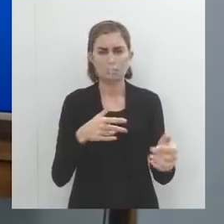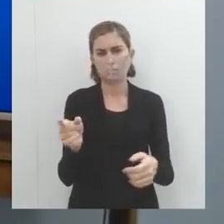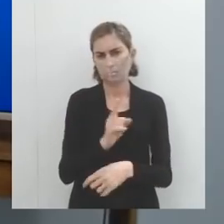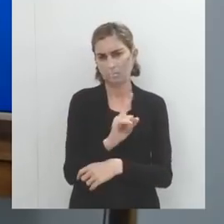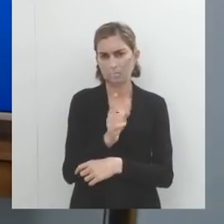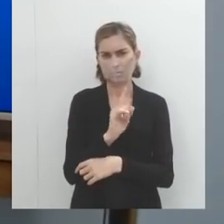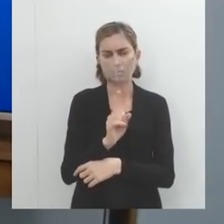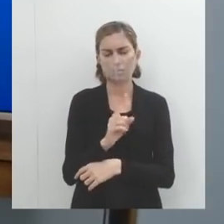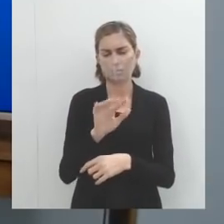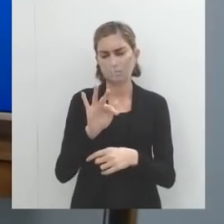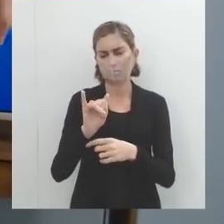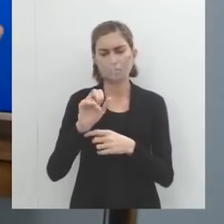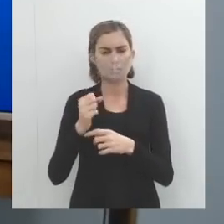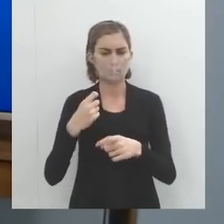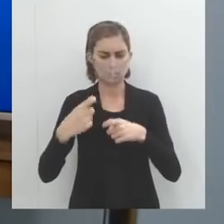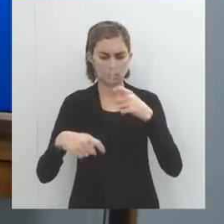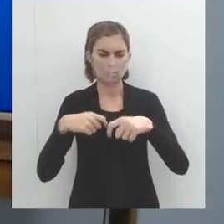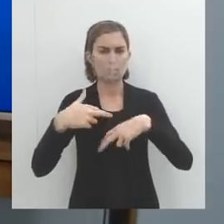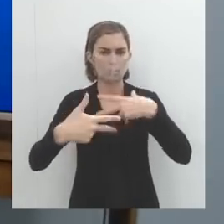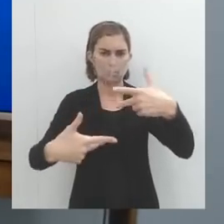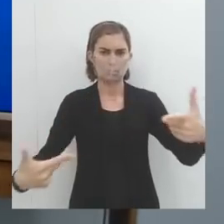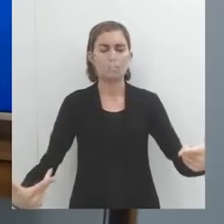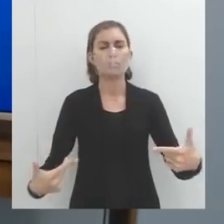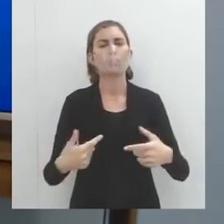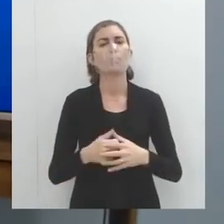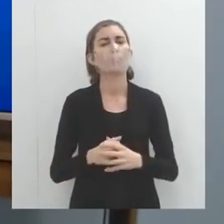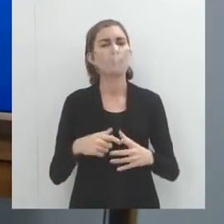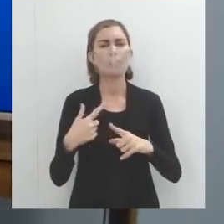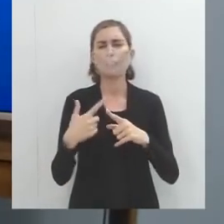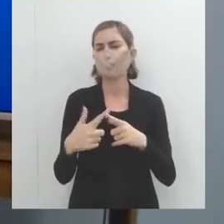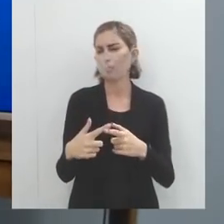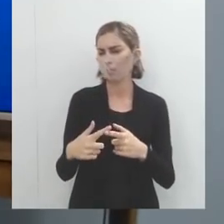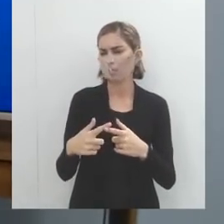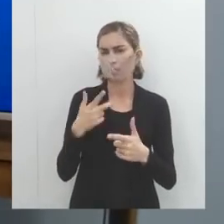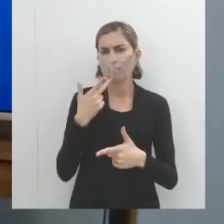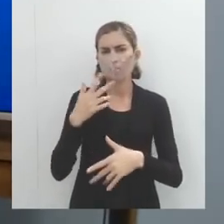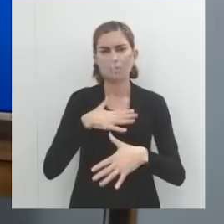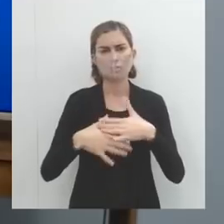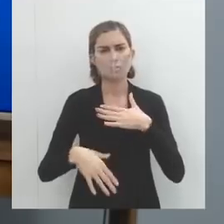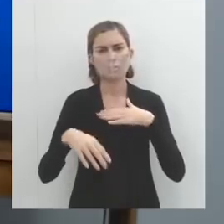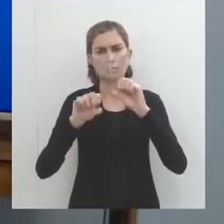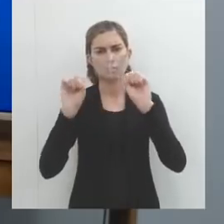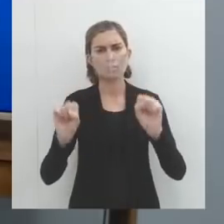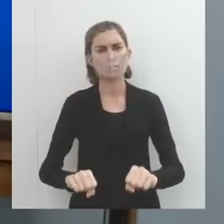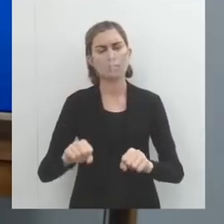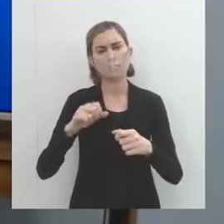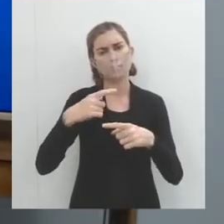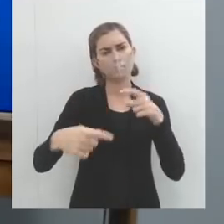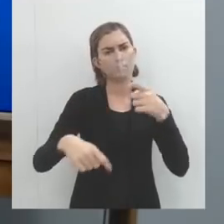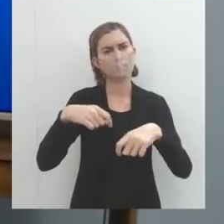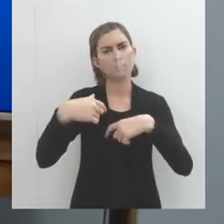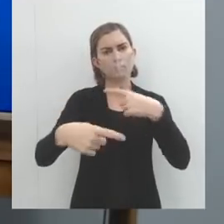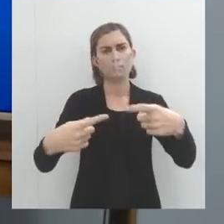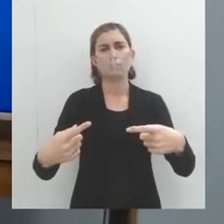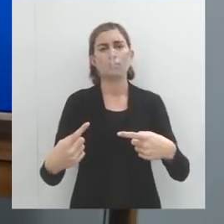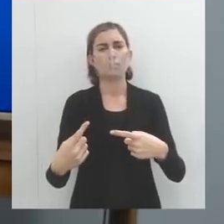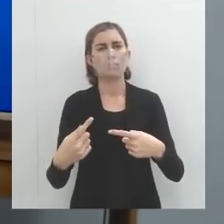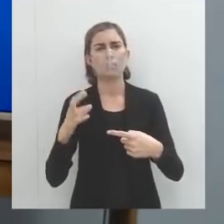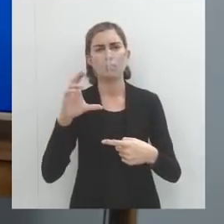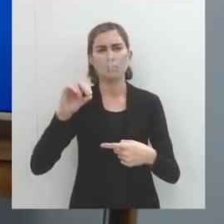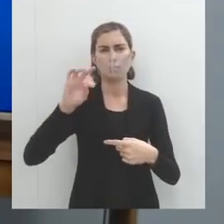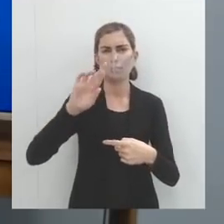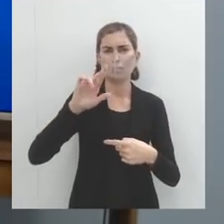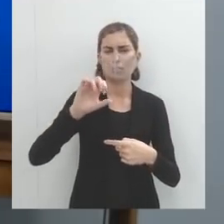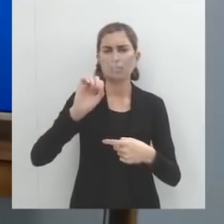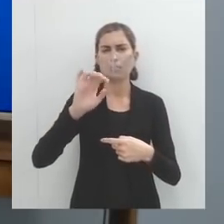da fisiologia reprodutora, a gente vai falar, mas assim, Andrei, por que tu vai falar dos sistemas reprodutores? Porque a gente vai falar dos meios